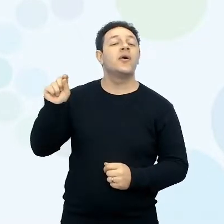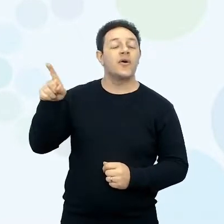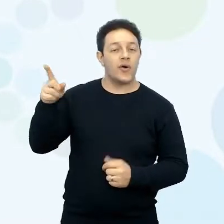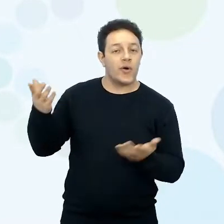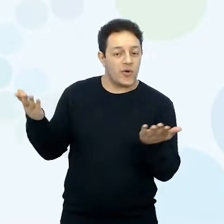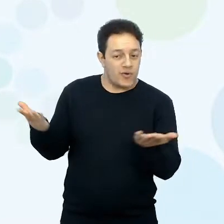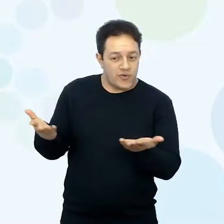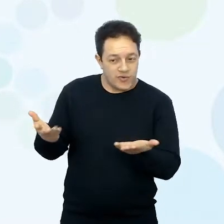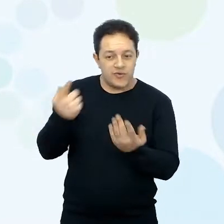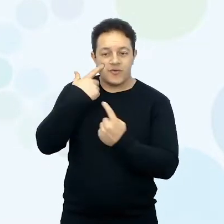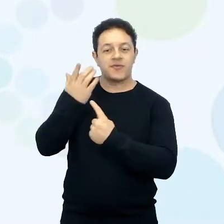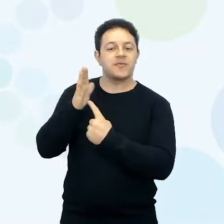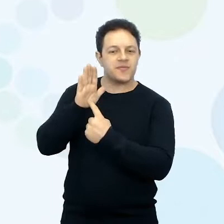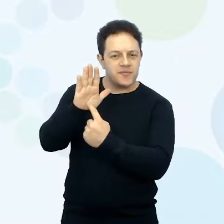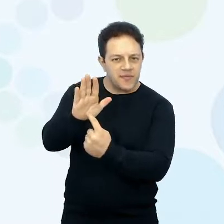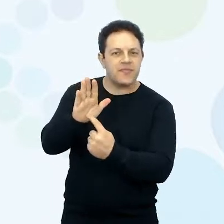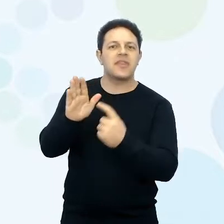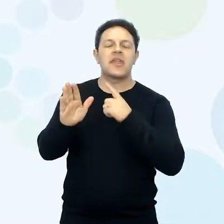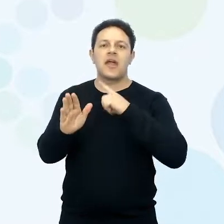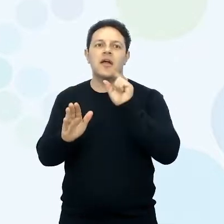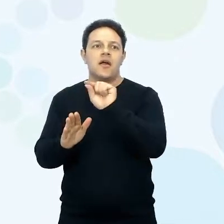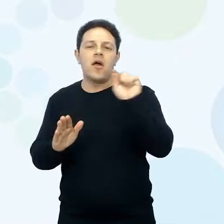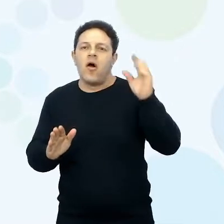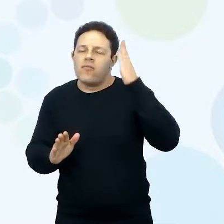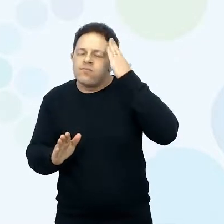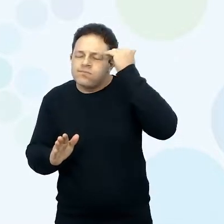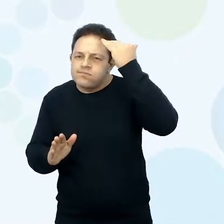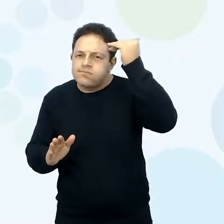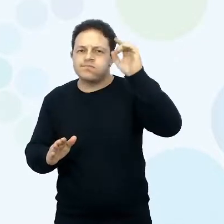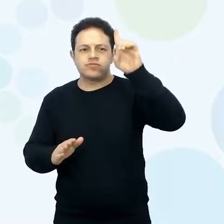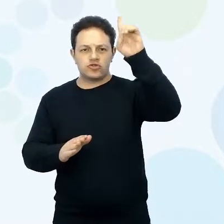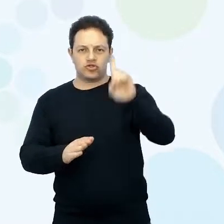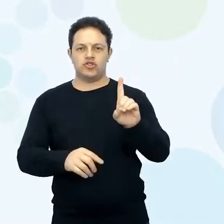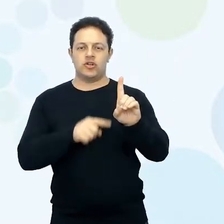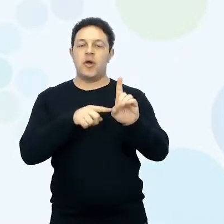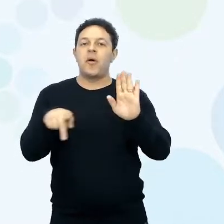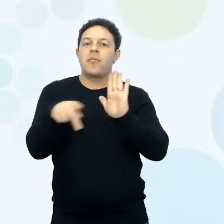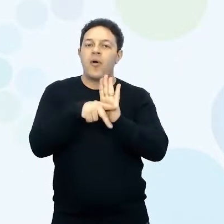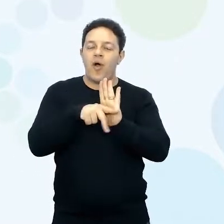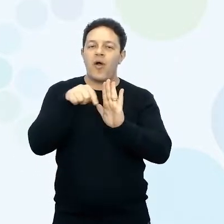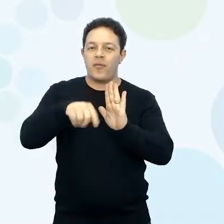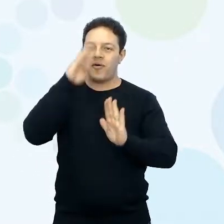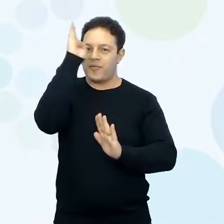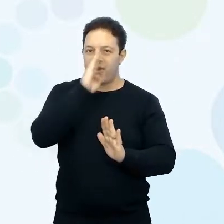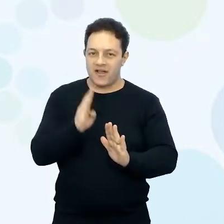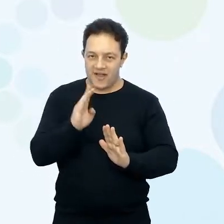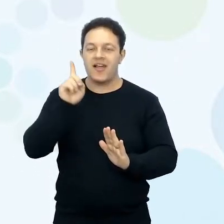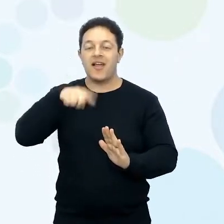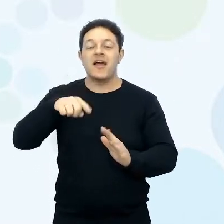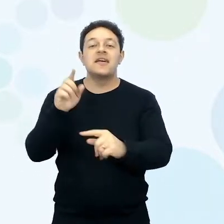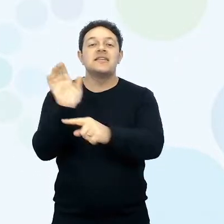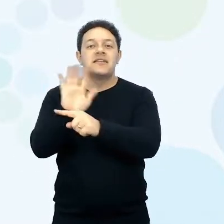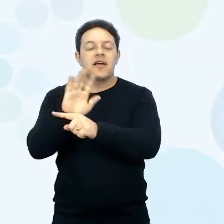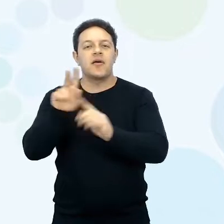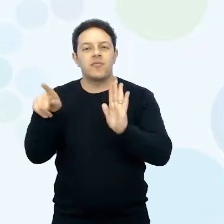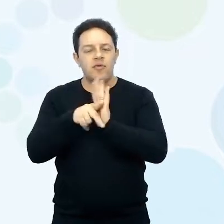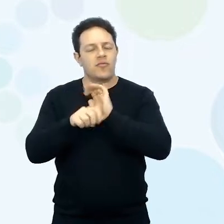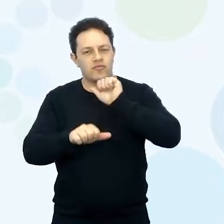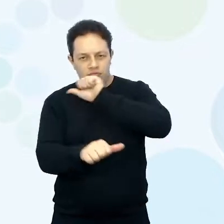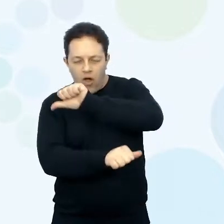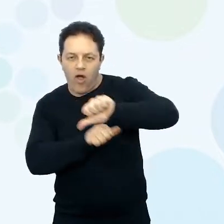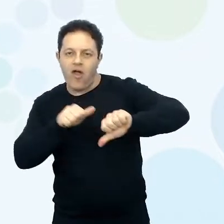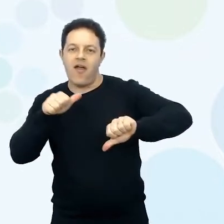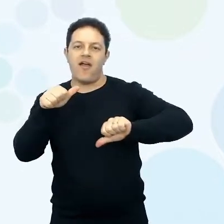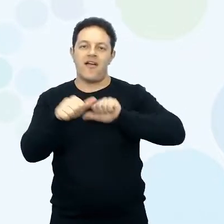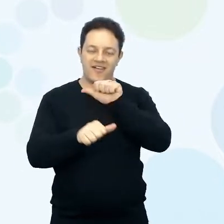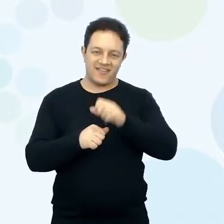hoje de grandes diretores brasileiros no cinema transformação. A gente